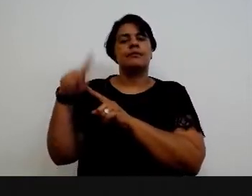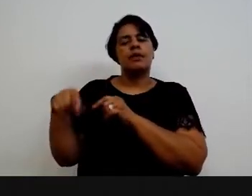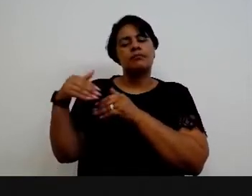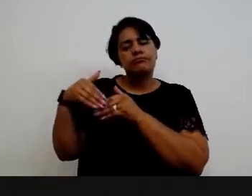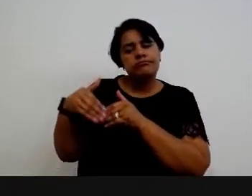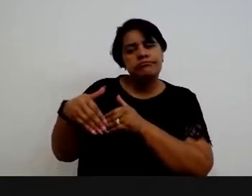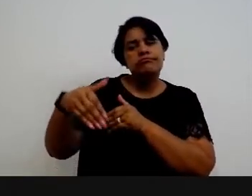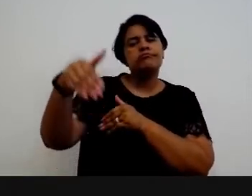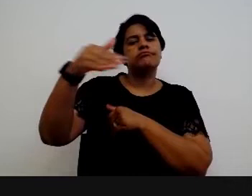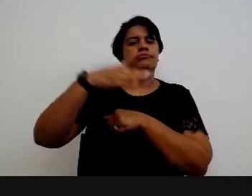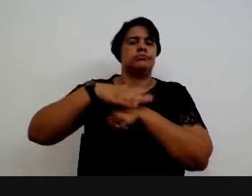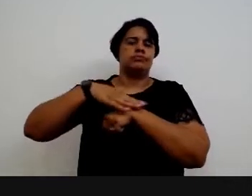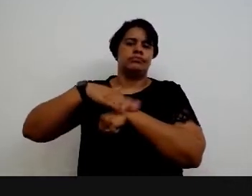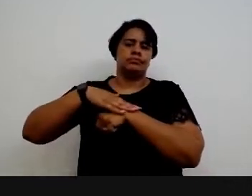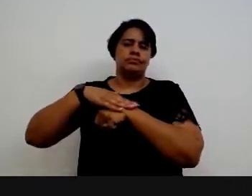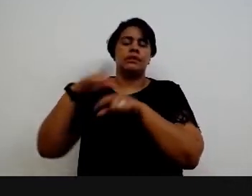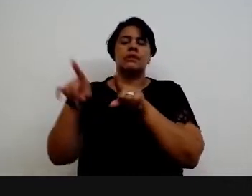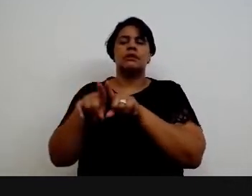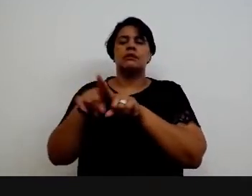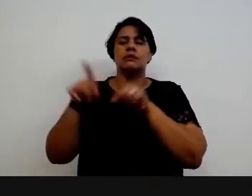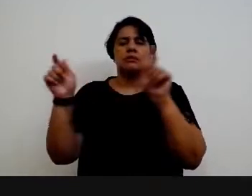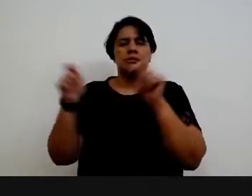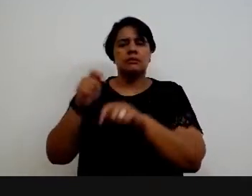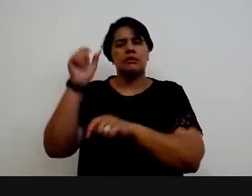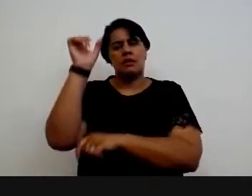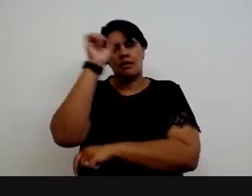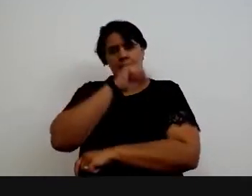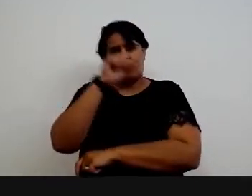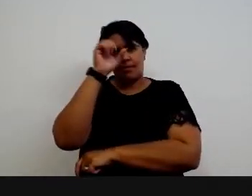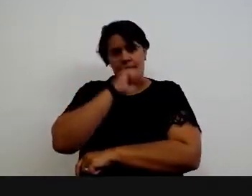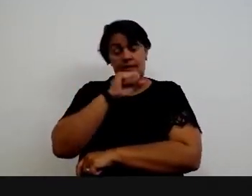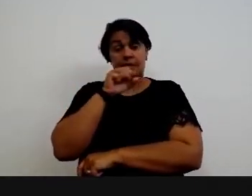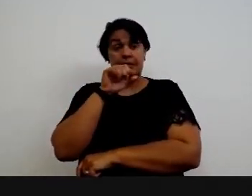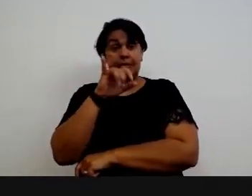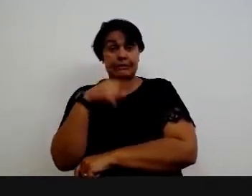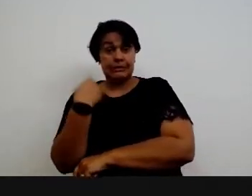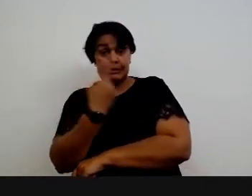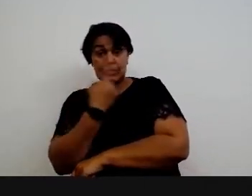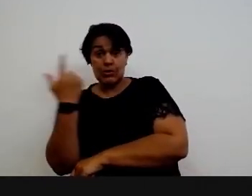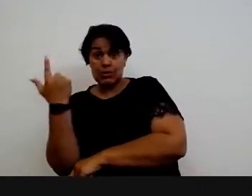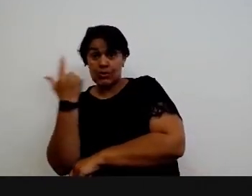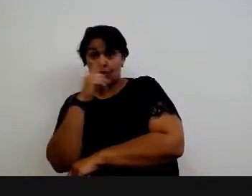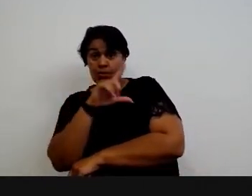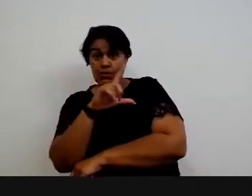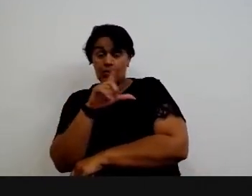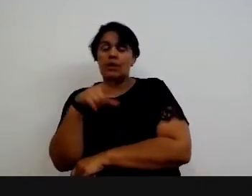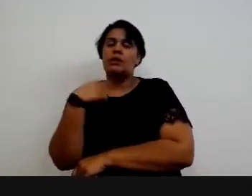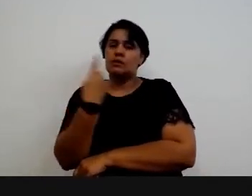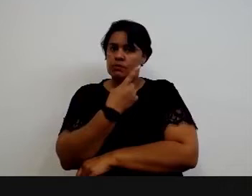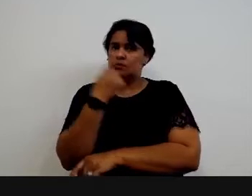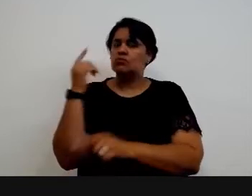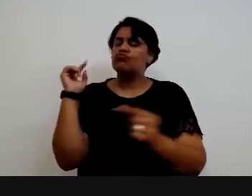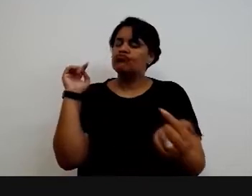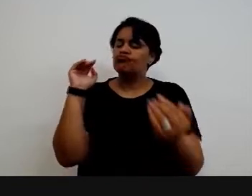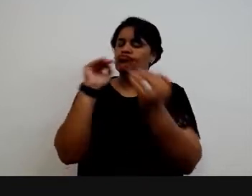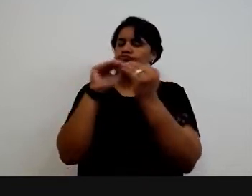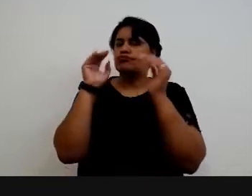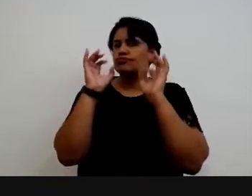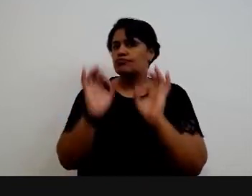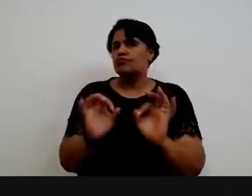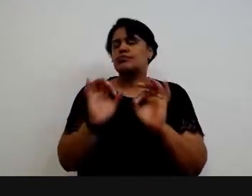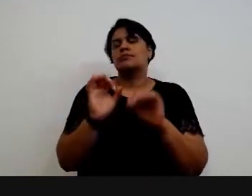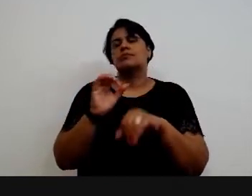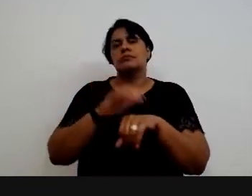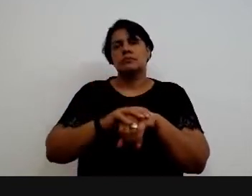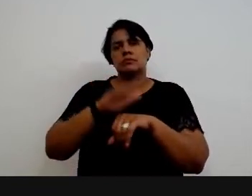longo prazo e na capacidade da gente atuar em rede. Se a gente conseguir isso, a gente cumpre de maneira ainda mais exemplar,